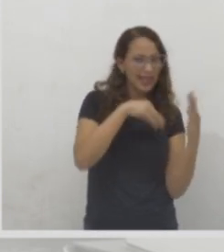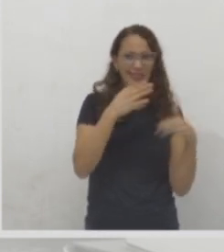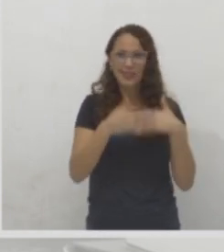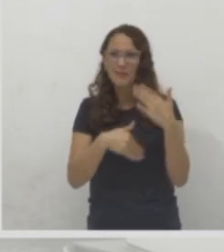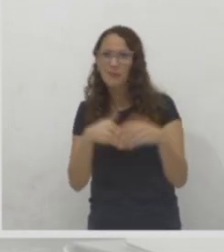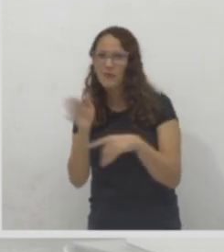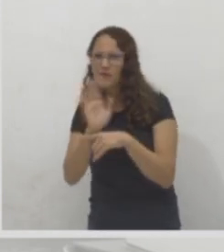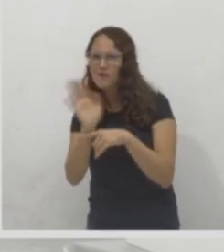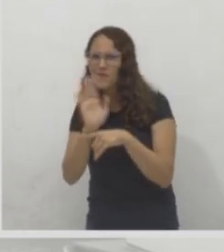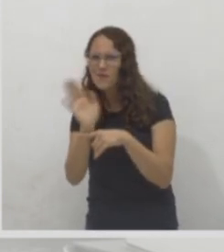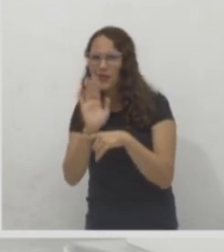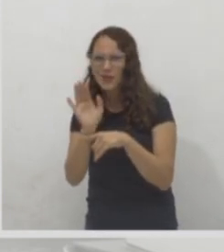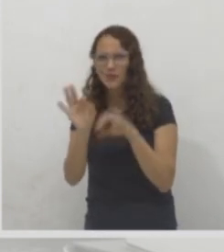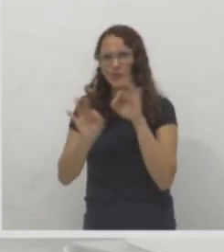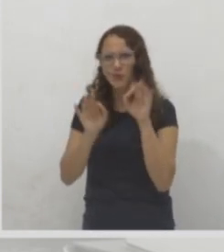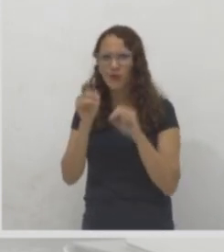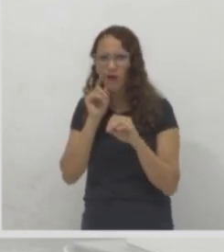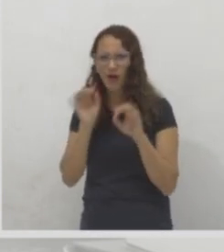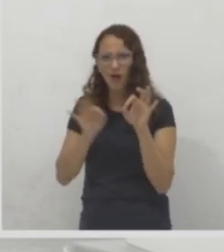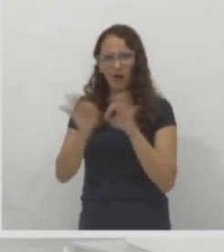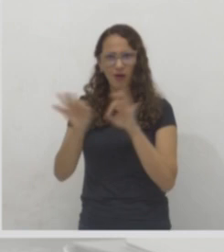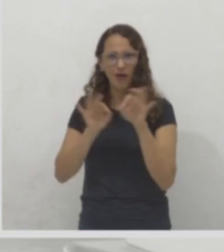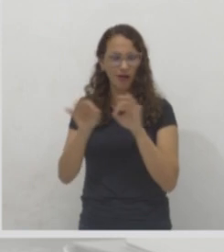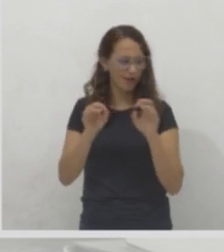a uma produção